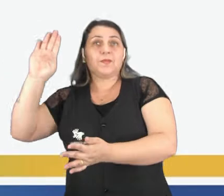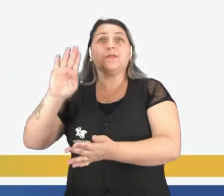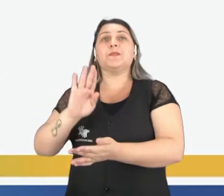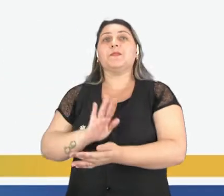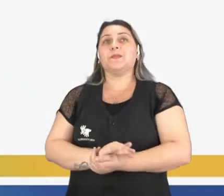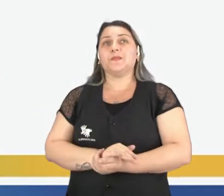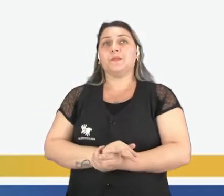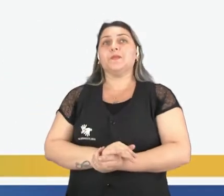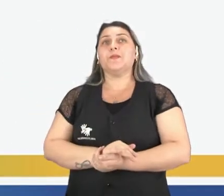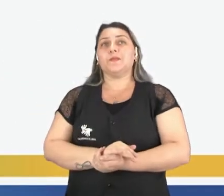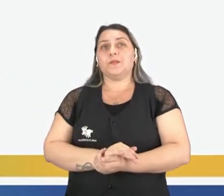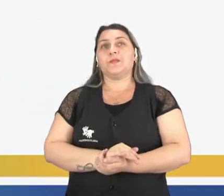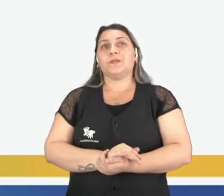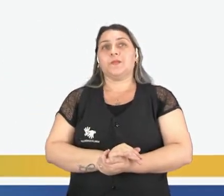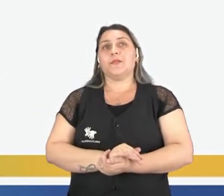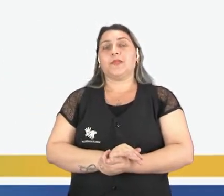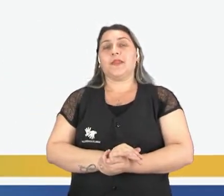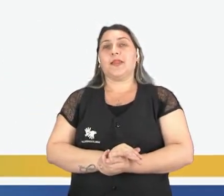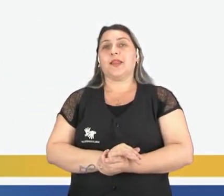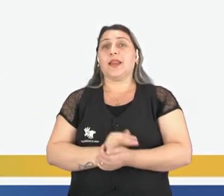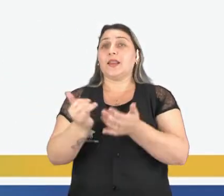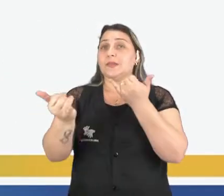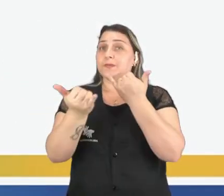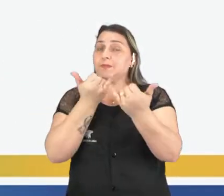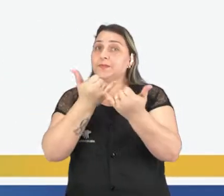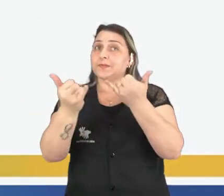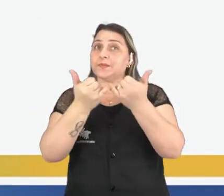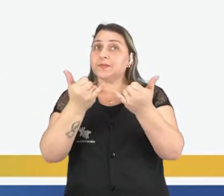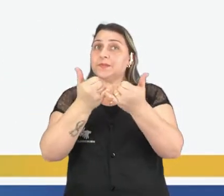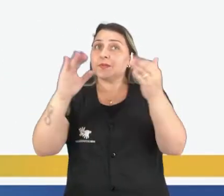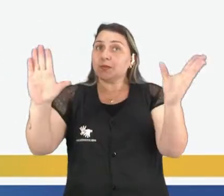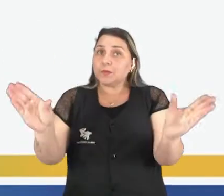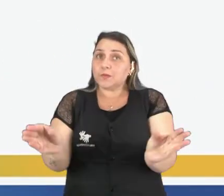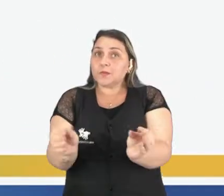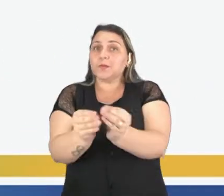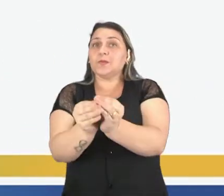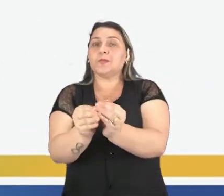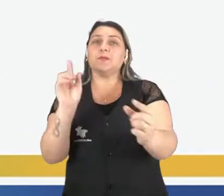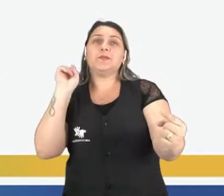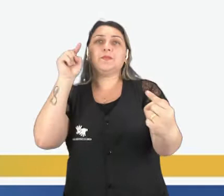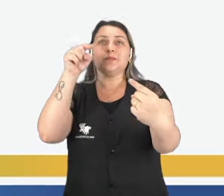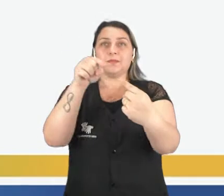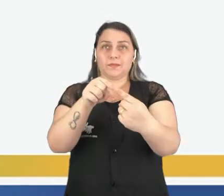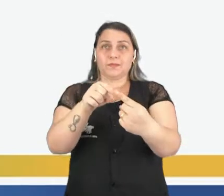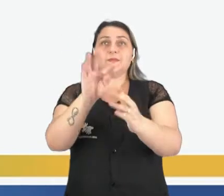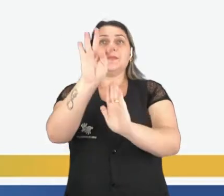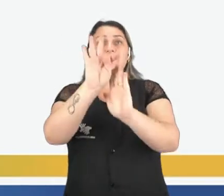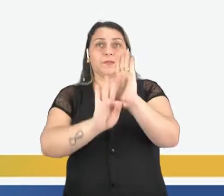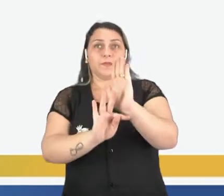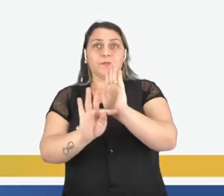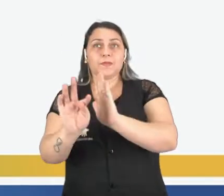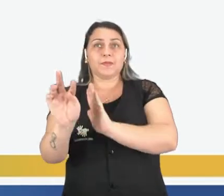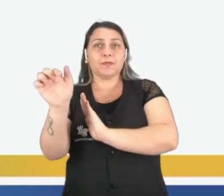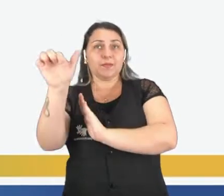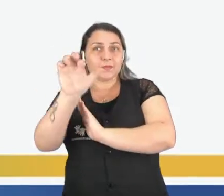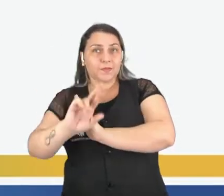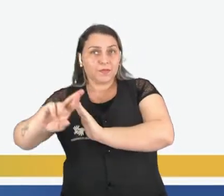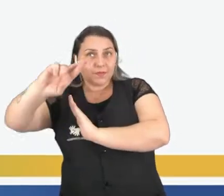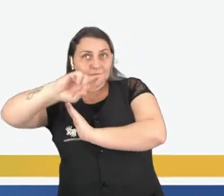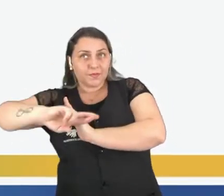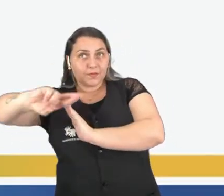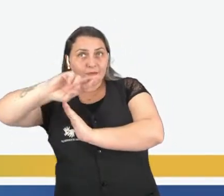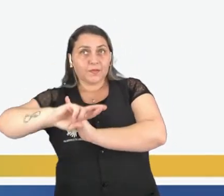é, no caso, no meio escolar, como eu falei. Similar ao resumo, o objetivo desse texto é analisar